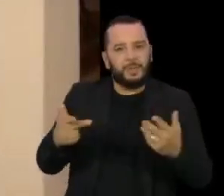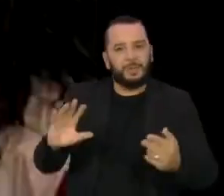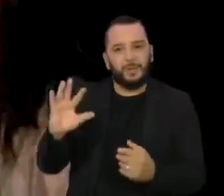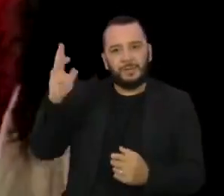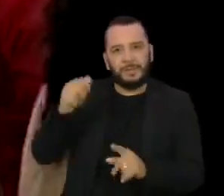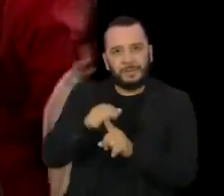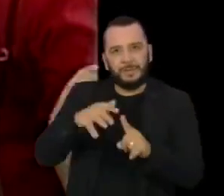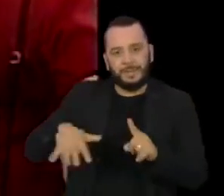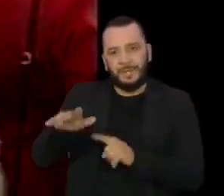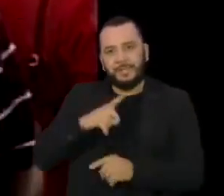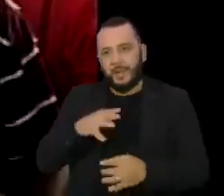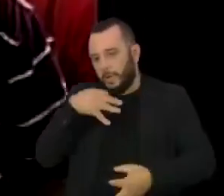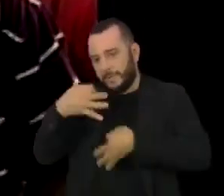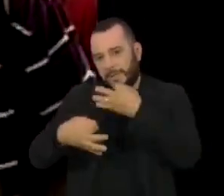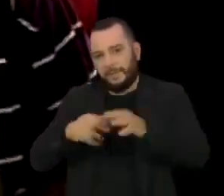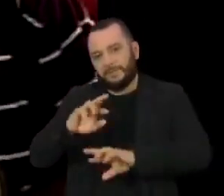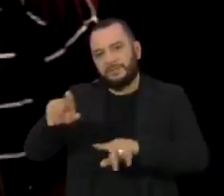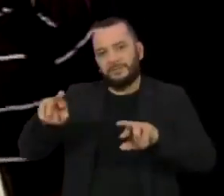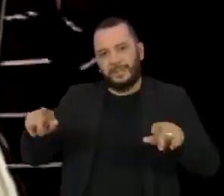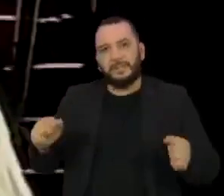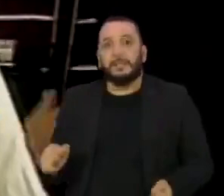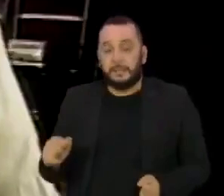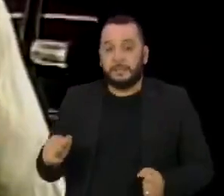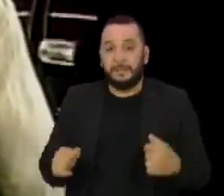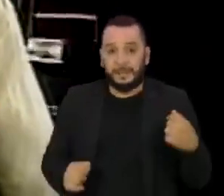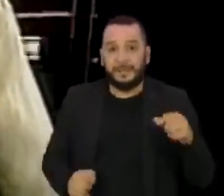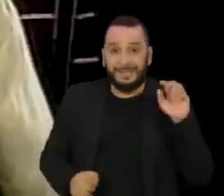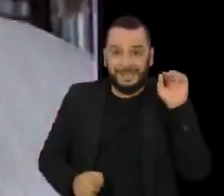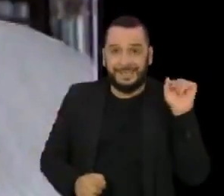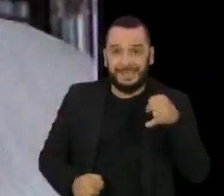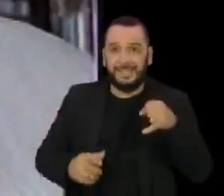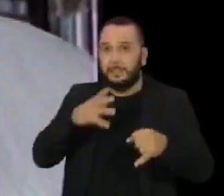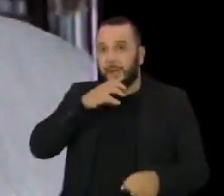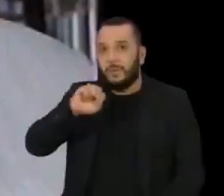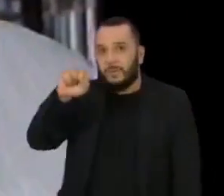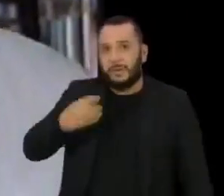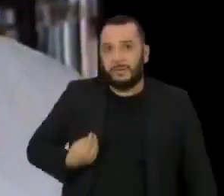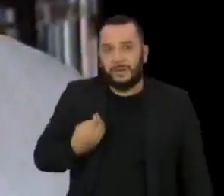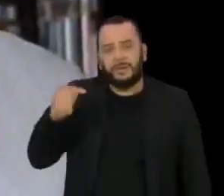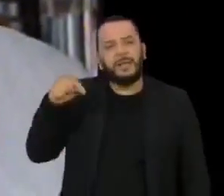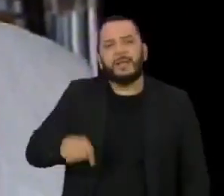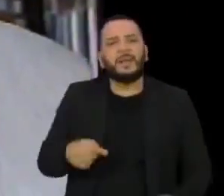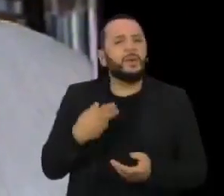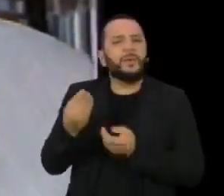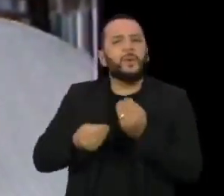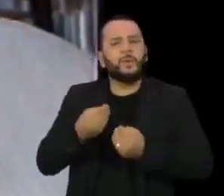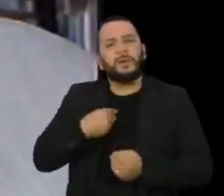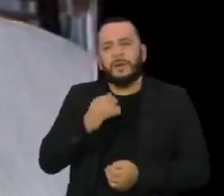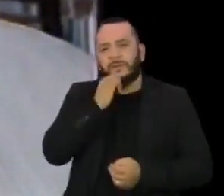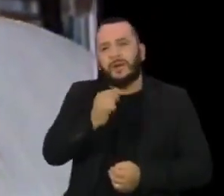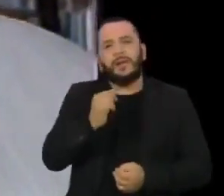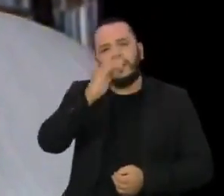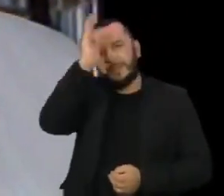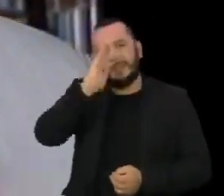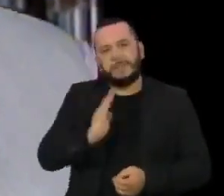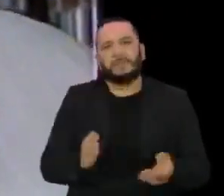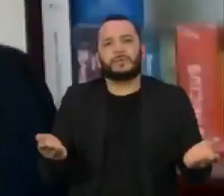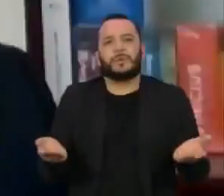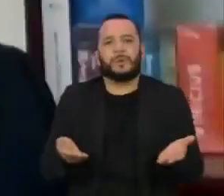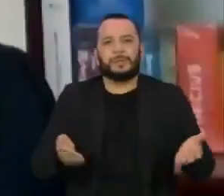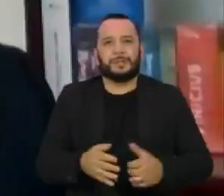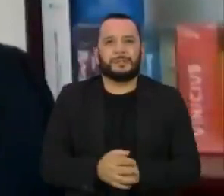no mundo. Pensando nisso, se ainda estivesse aqui, o que será que Paulo Freire diria sobre o Brasil de